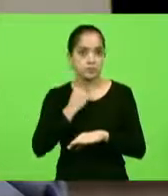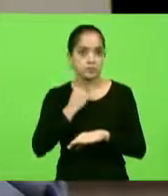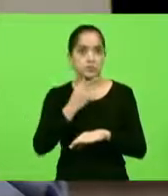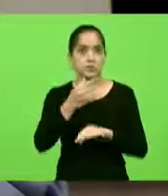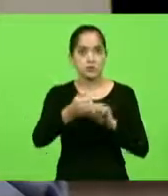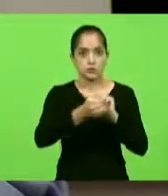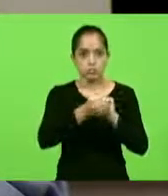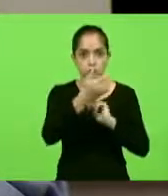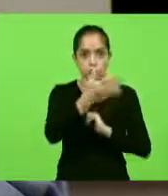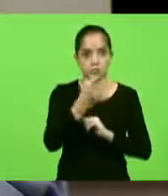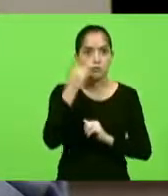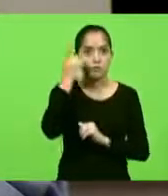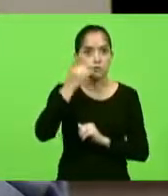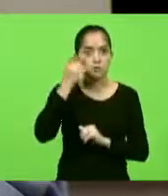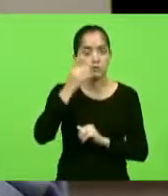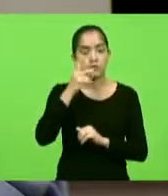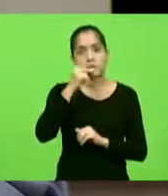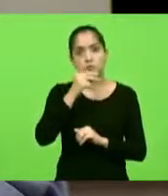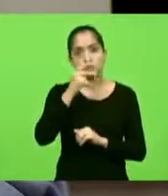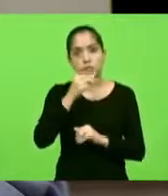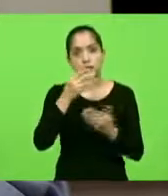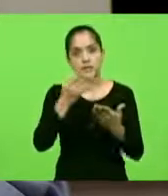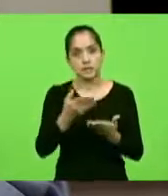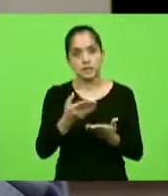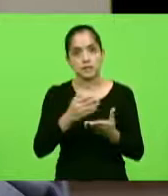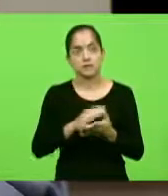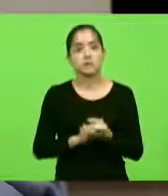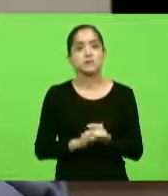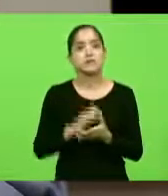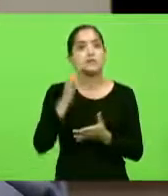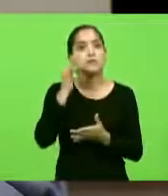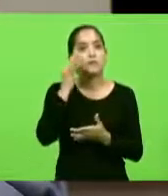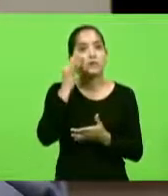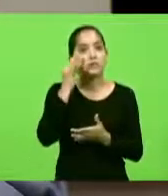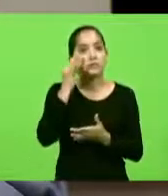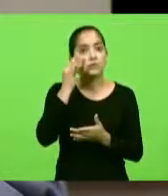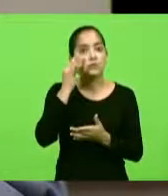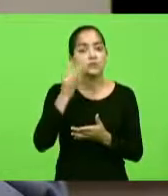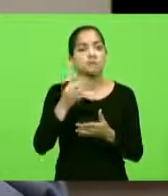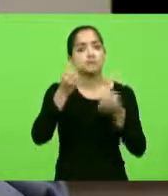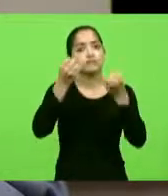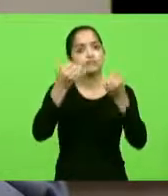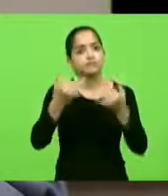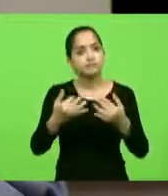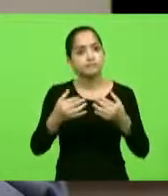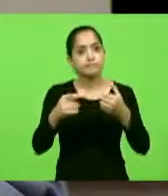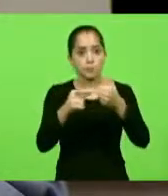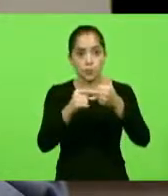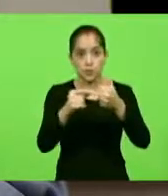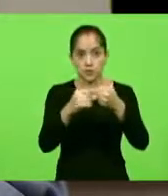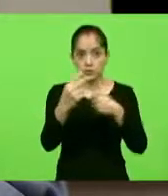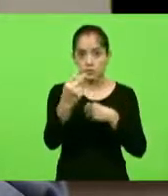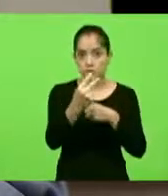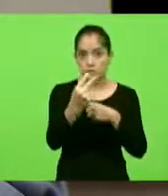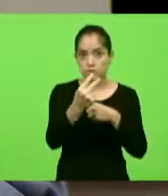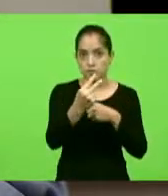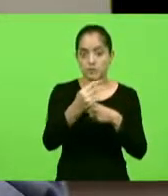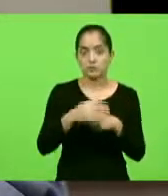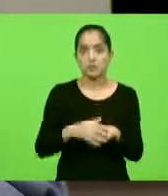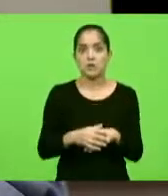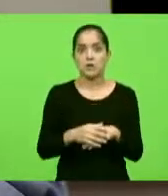deputado Kennedy e o deputado Fernando Kerling, que diz o seguinte, o artigo 2º, o